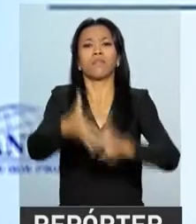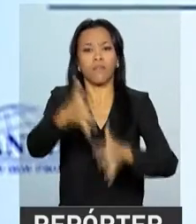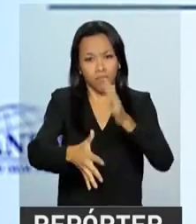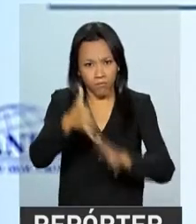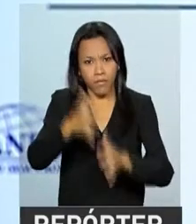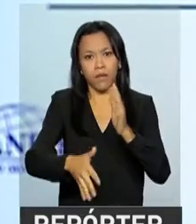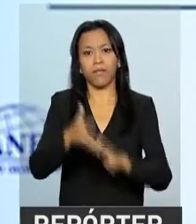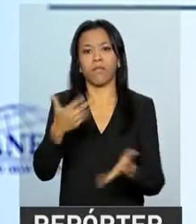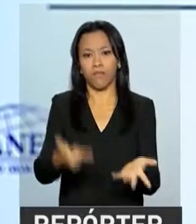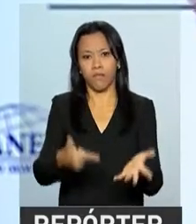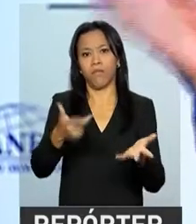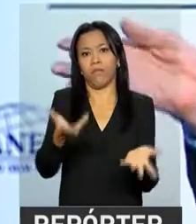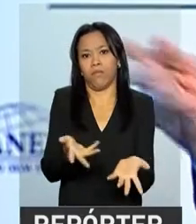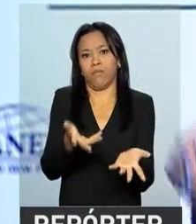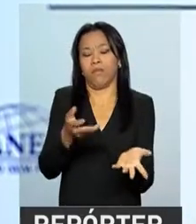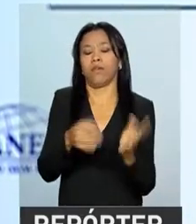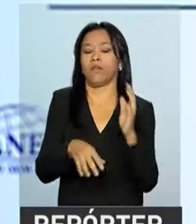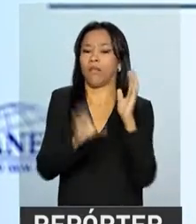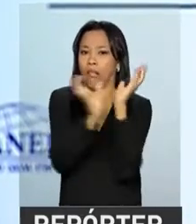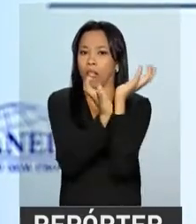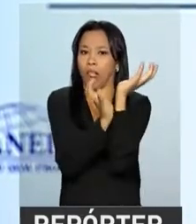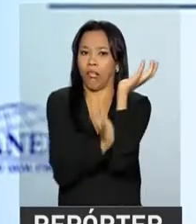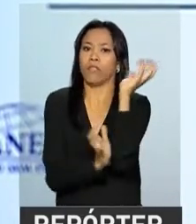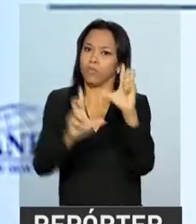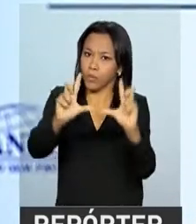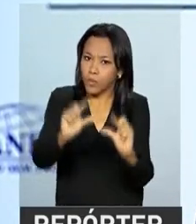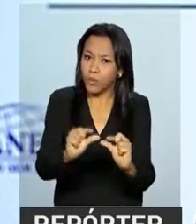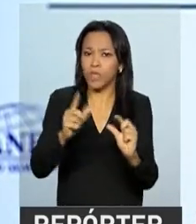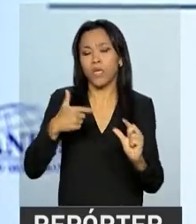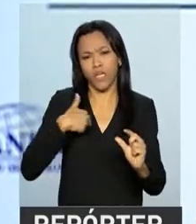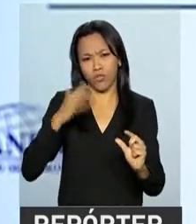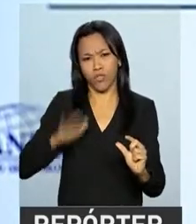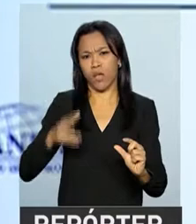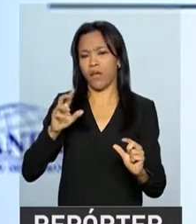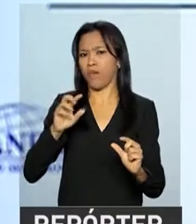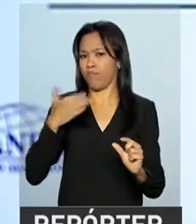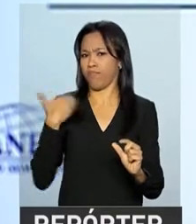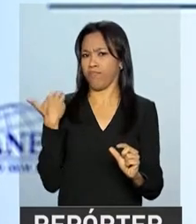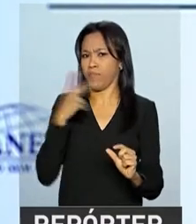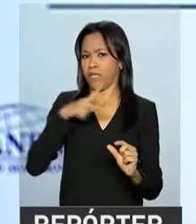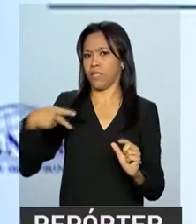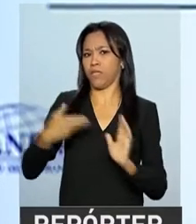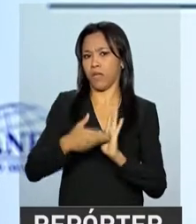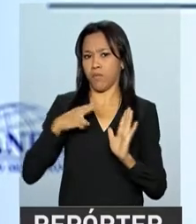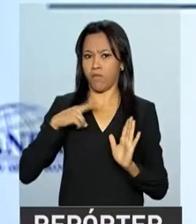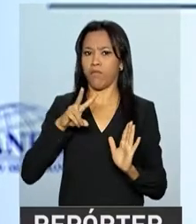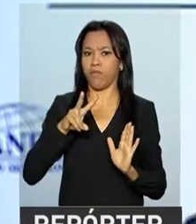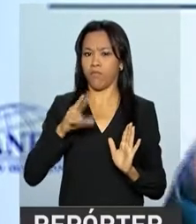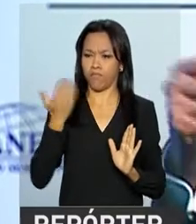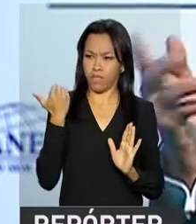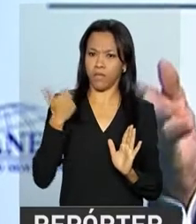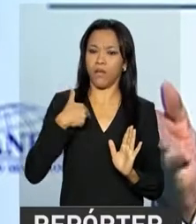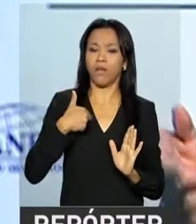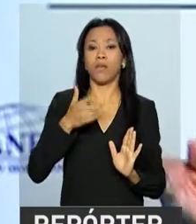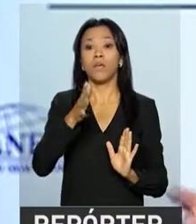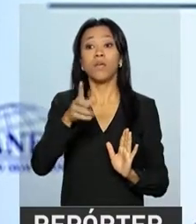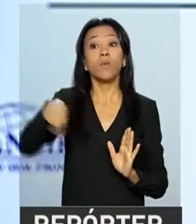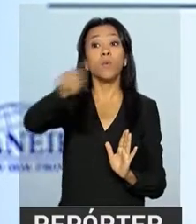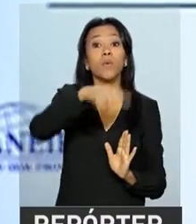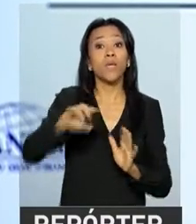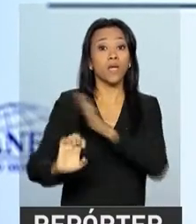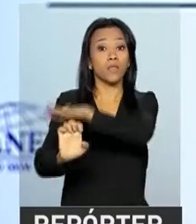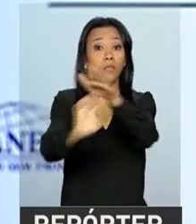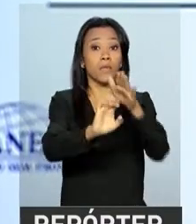fiz ao longo do tempo, como presidente da Câmara, como vice-presidente e ainda agora, o que os investidores estrangeiros